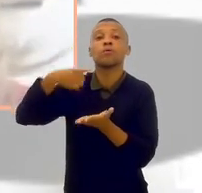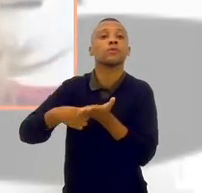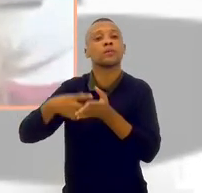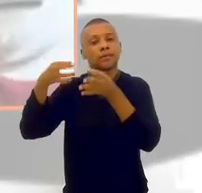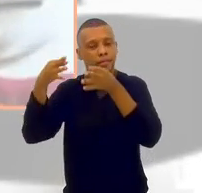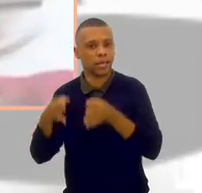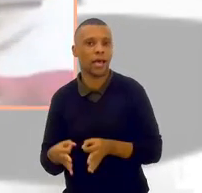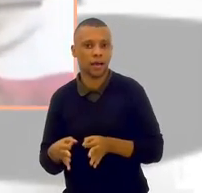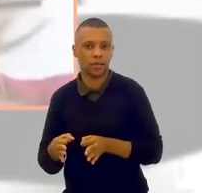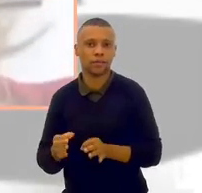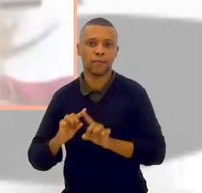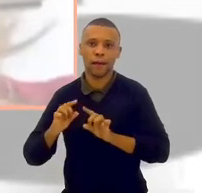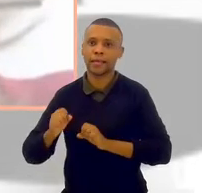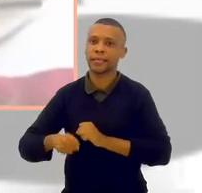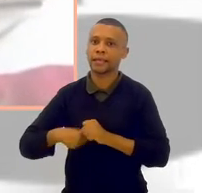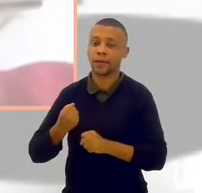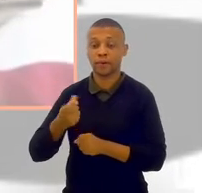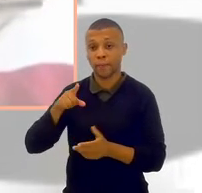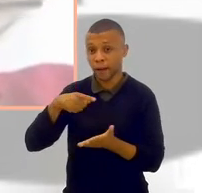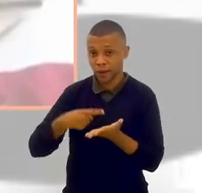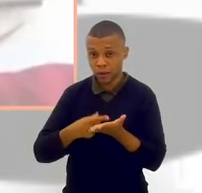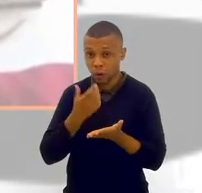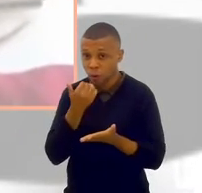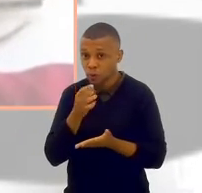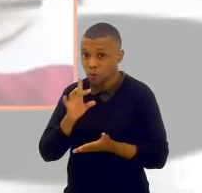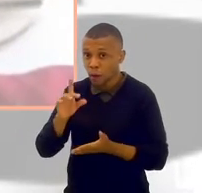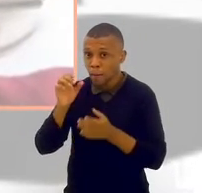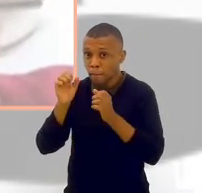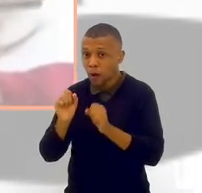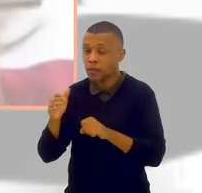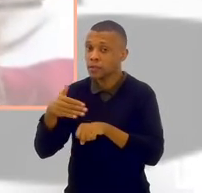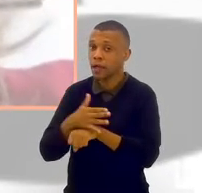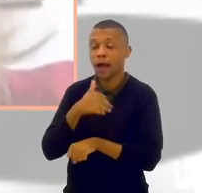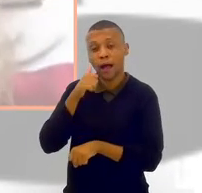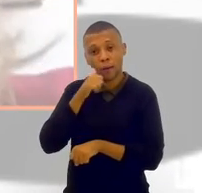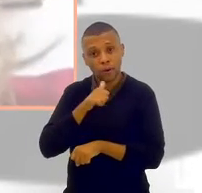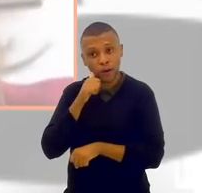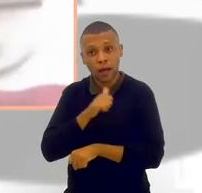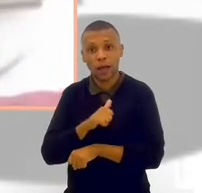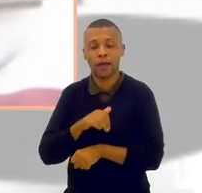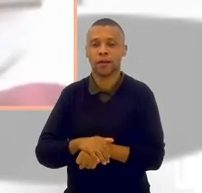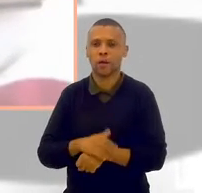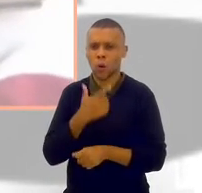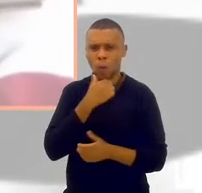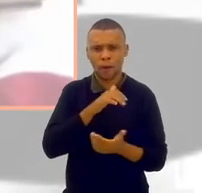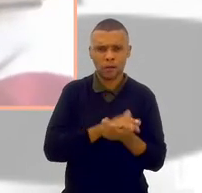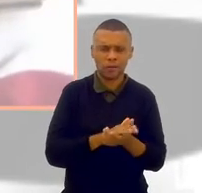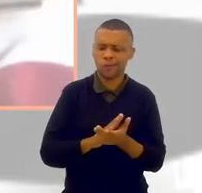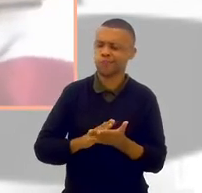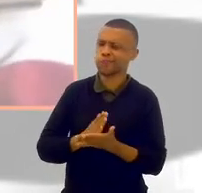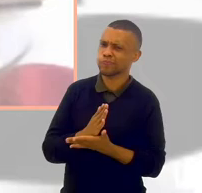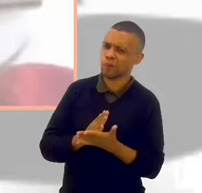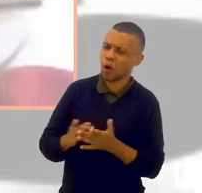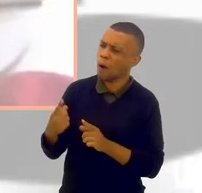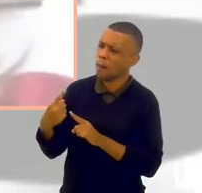datas. Mas todo ano, quando tinha um almoço que só podia mulher, os maridos ficavam incomodados. Falavam, mas por quê? Falavam, gente,